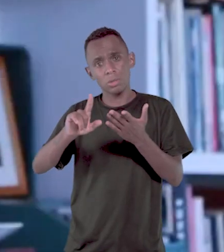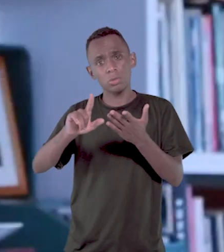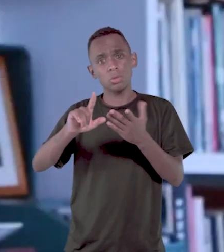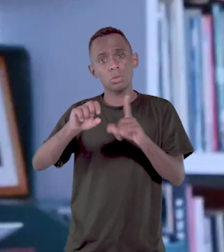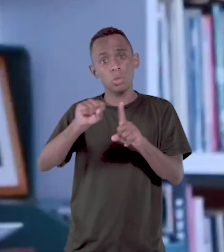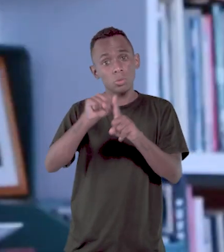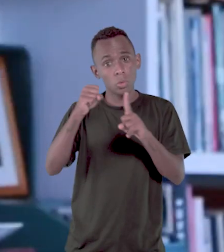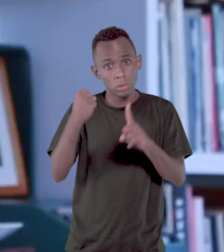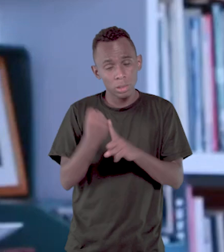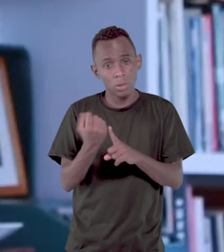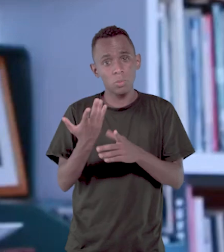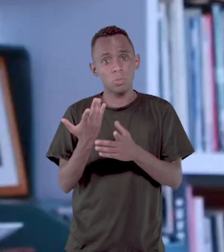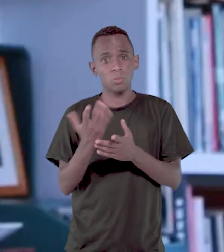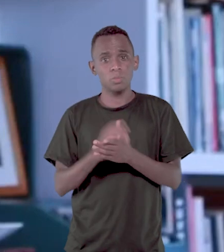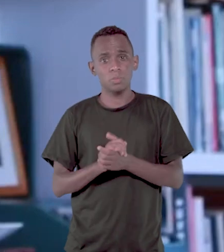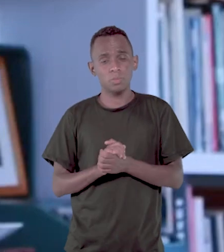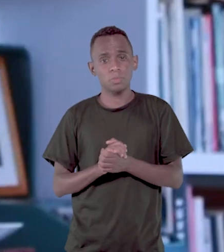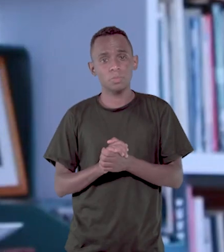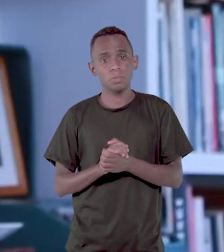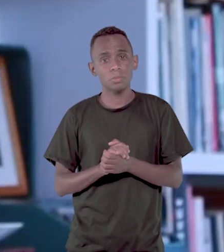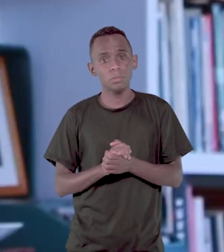absolutamente social.